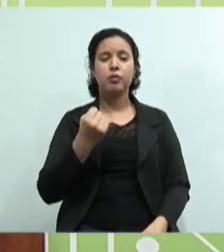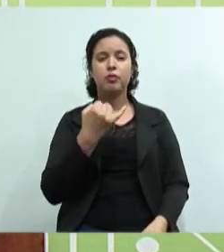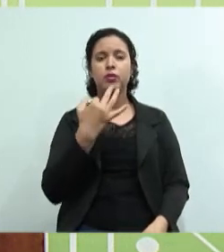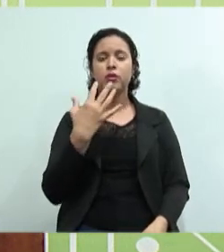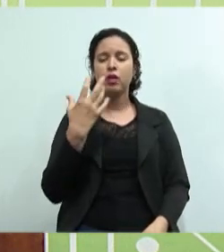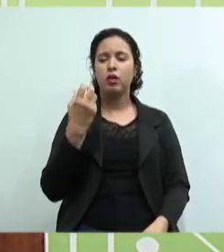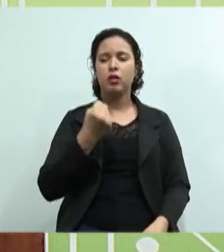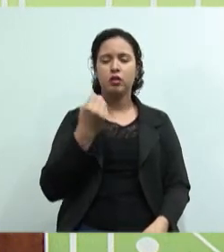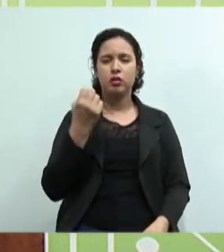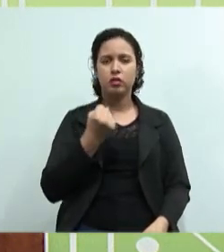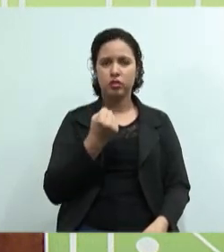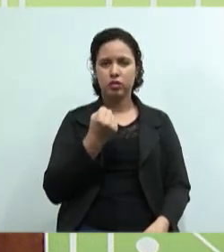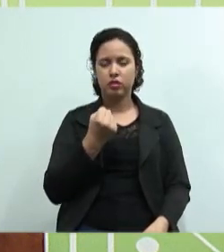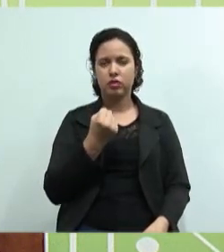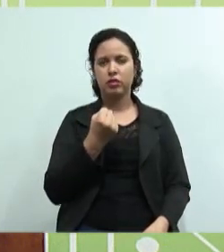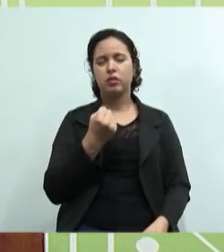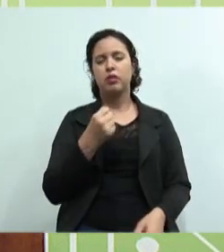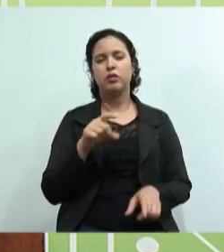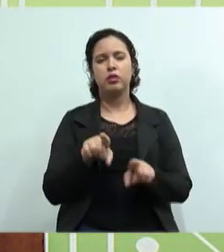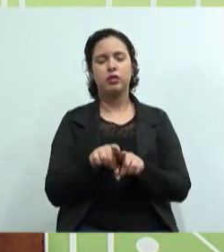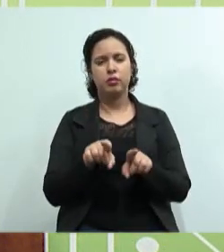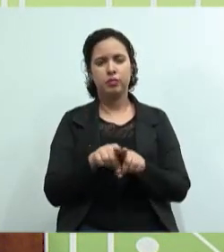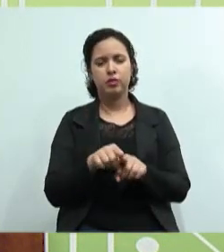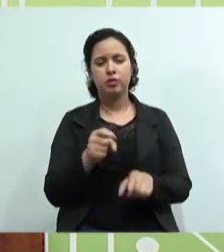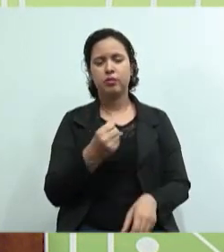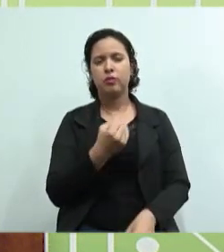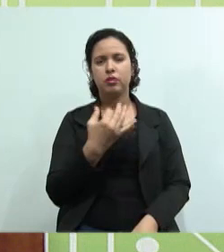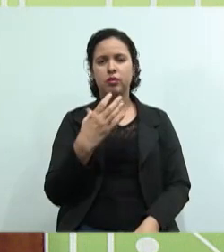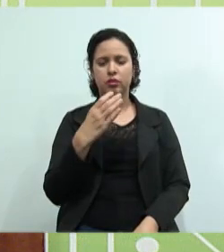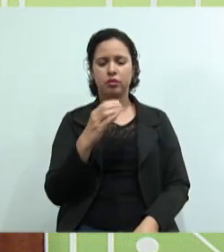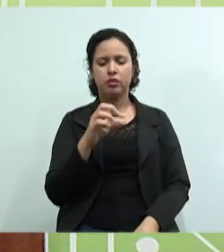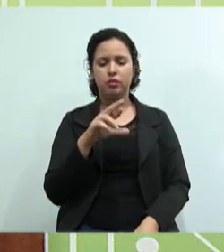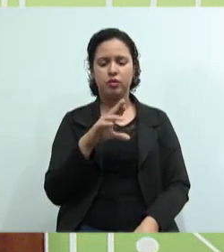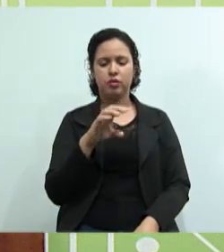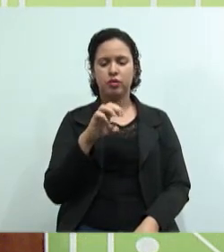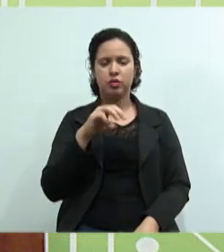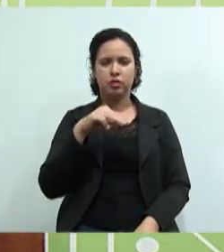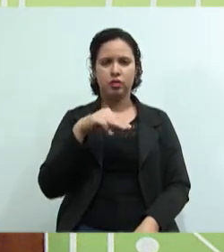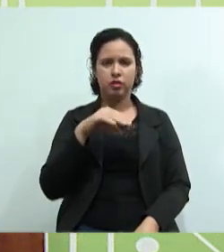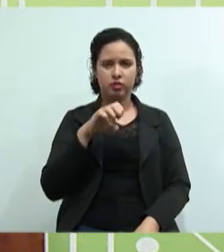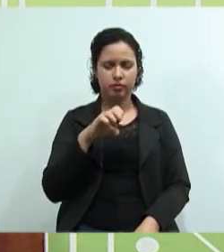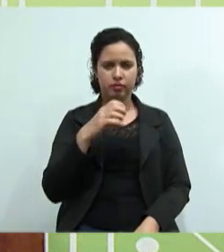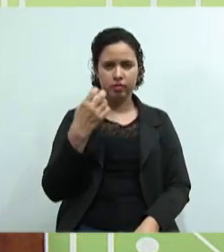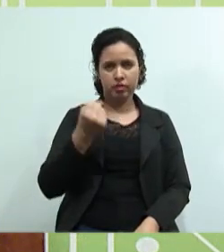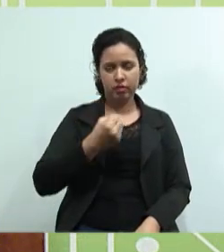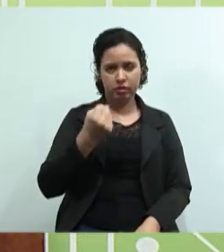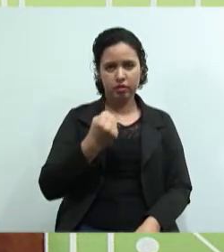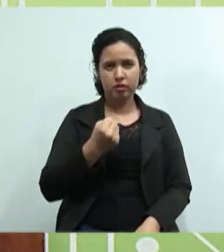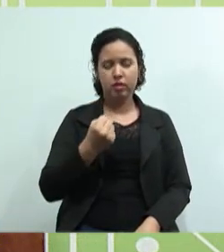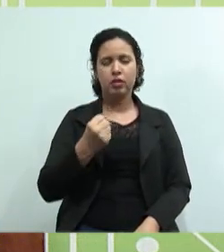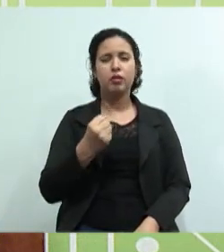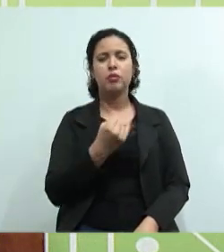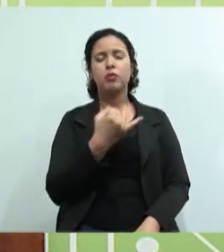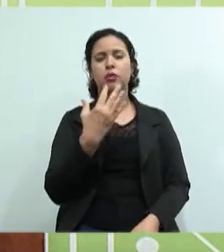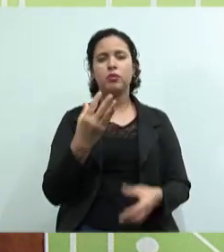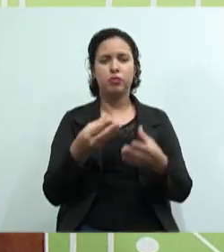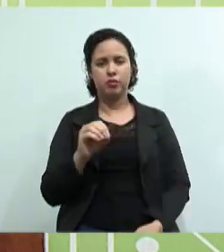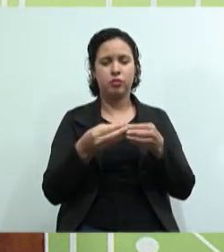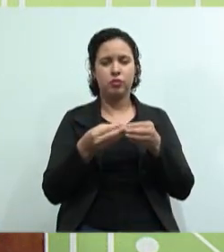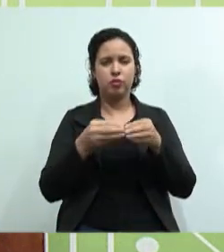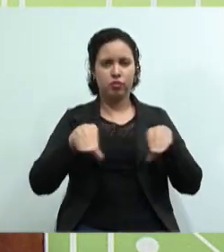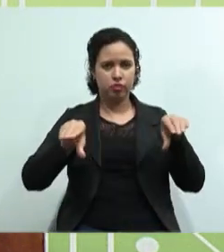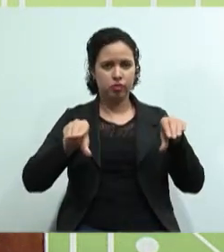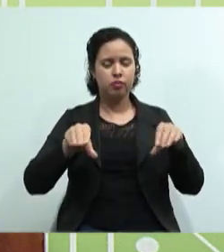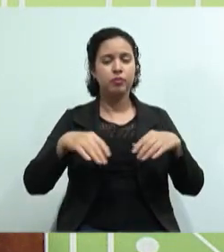condensado, quanto de creme de leite, o que mais? Quantos ovos? Então, eu tenho que definir isso, o que mais? Para me